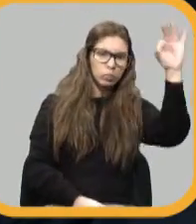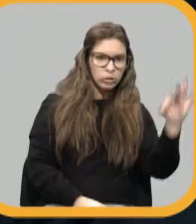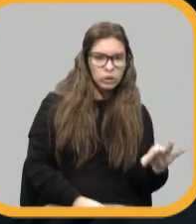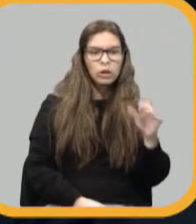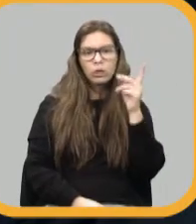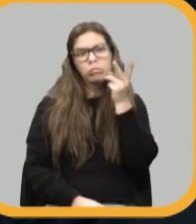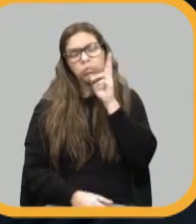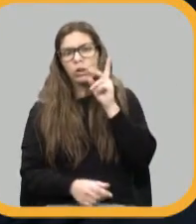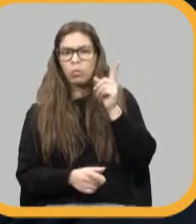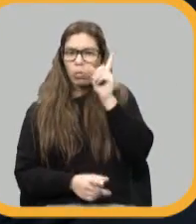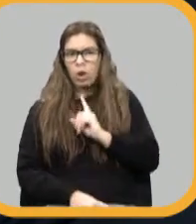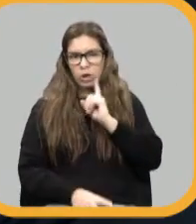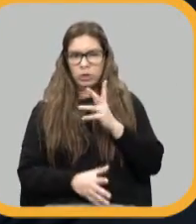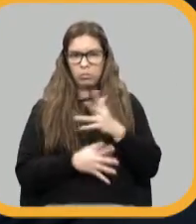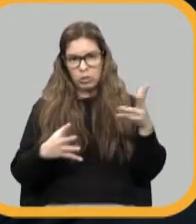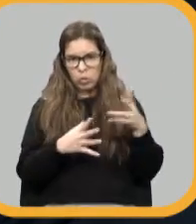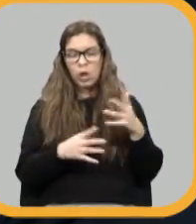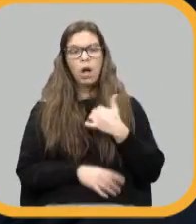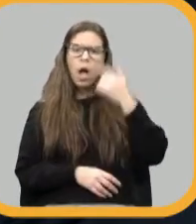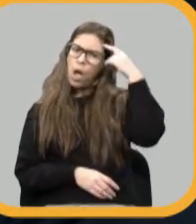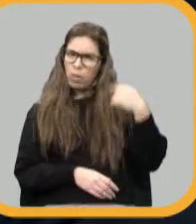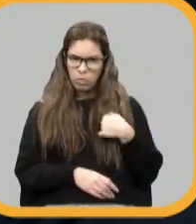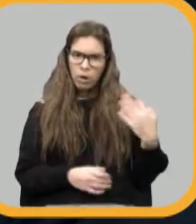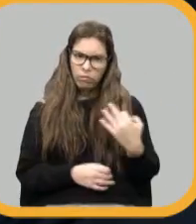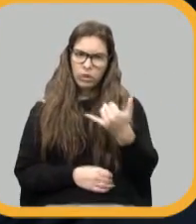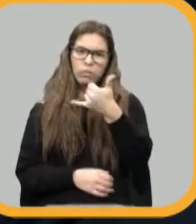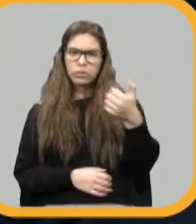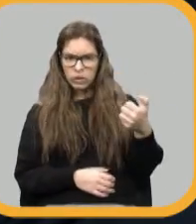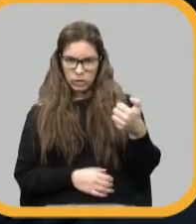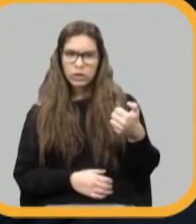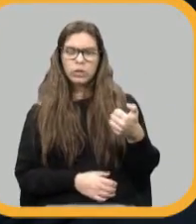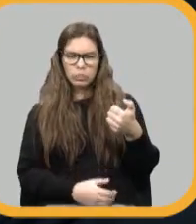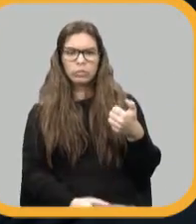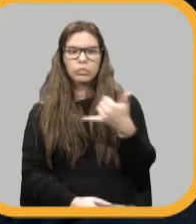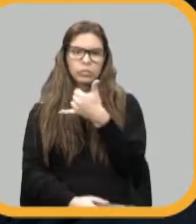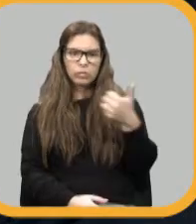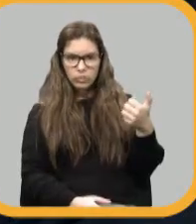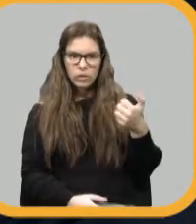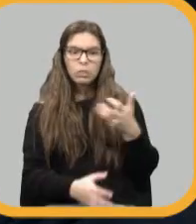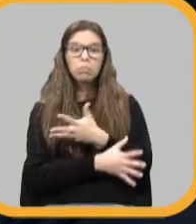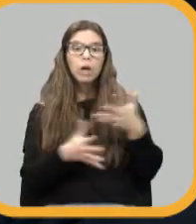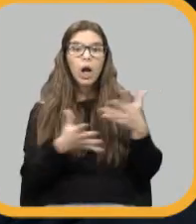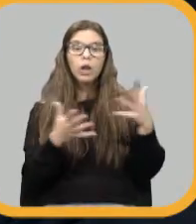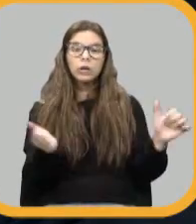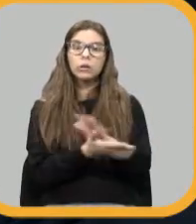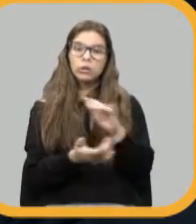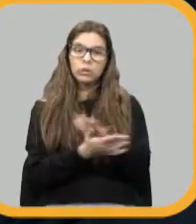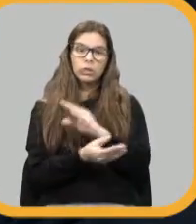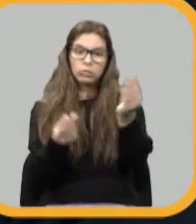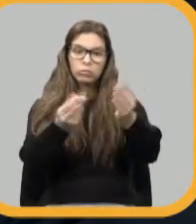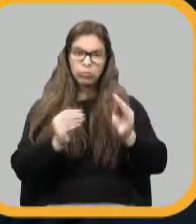liderança feminina. A verdade é que nós acreditamos e sabemos, neste momento, das 25 grandes, maiores redações do